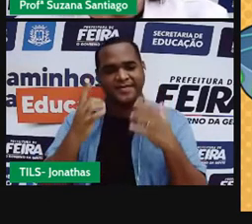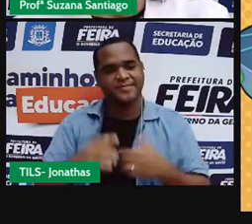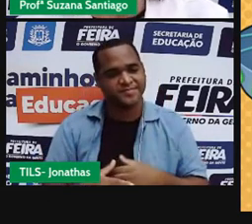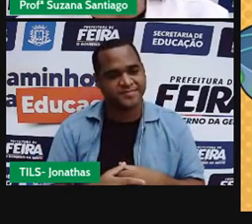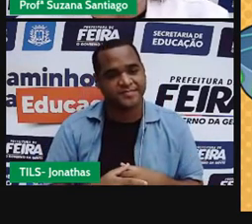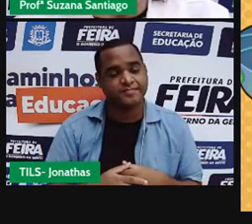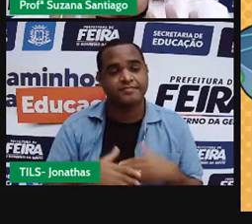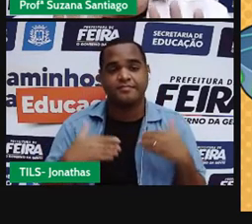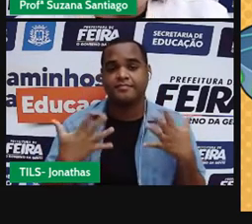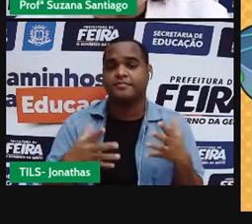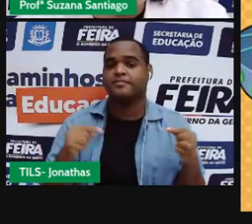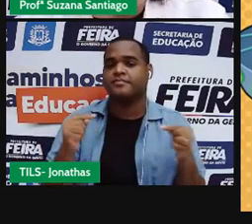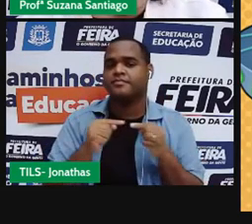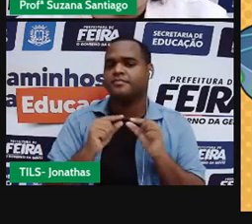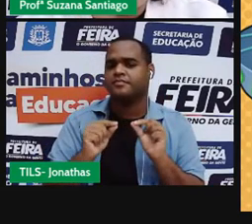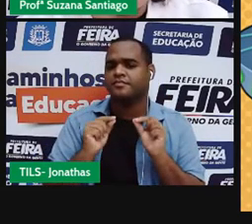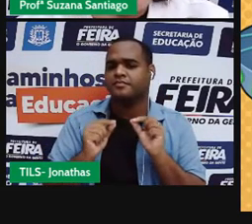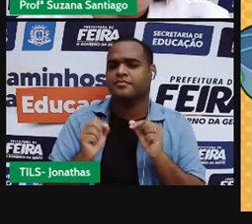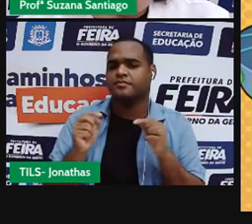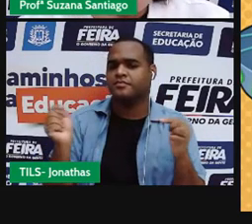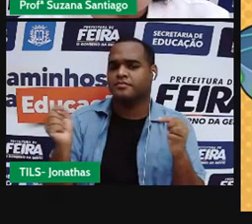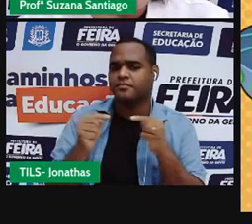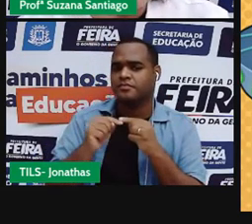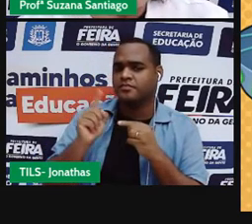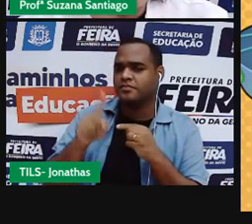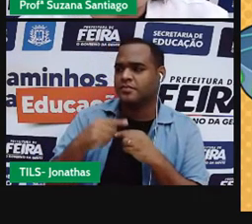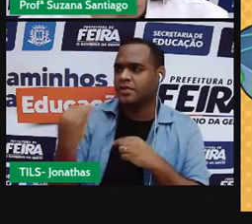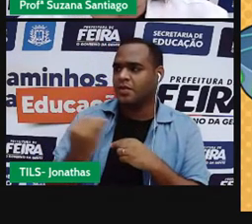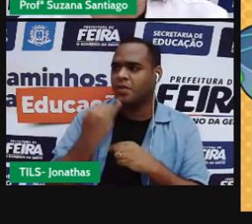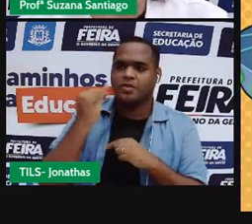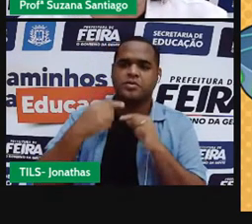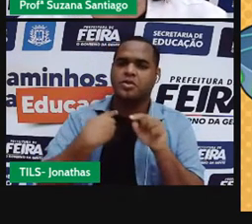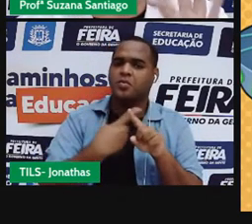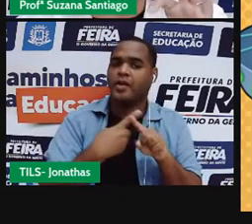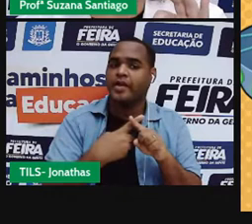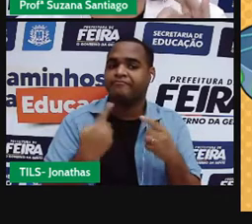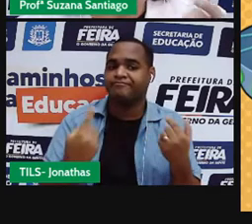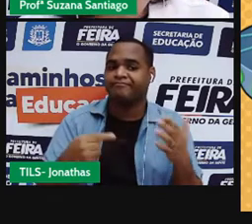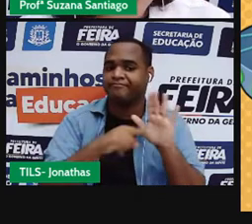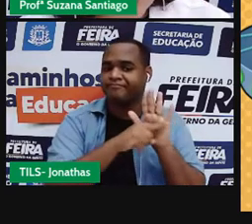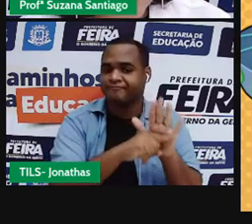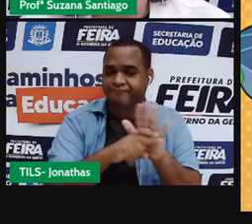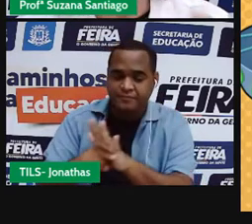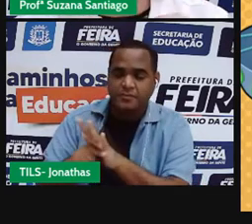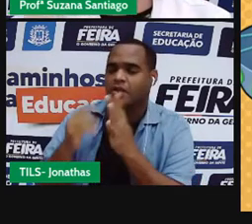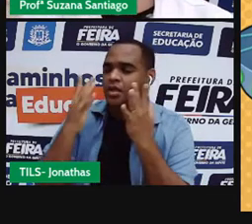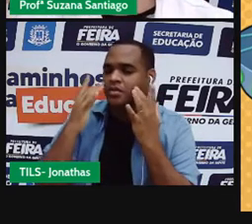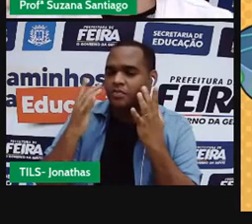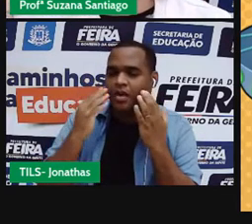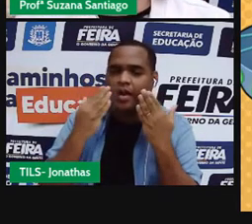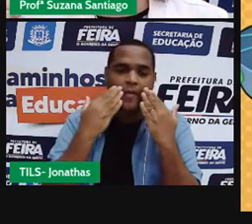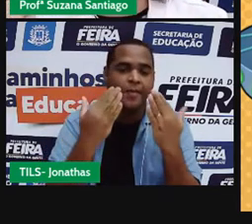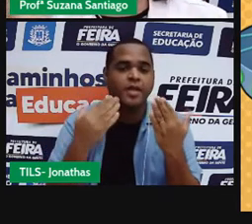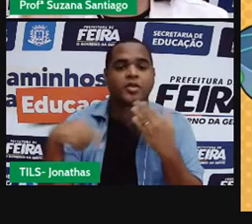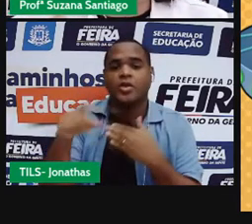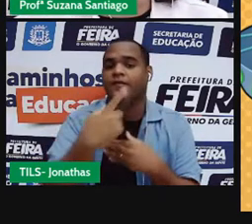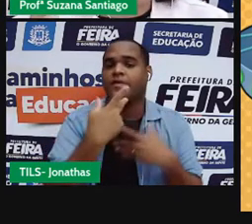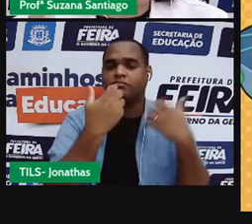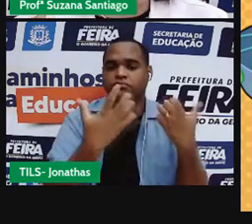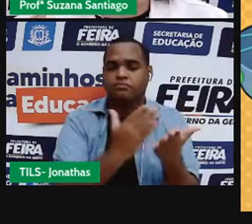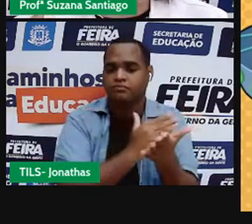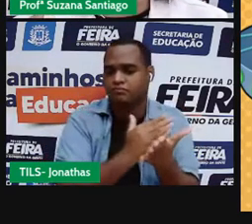né? Então, assim, esse caso, ele é muito interessante porque ele vai demonstrar aquilo que a gente falou inicialmente